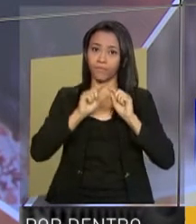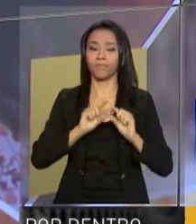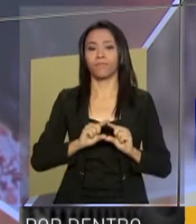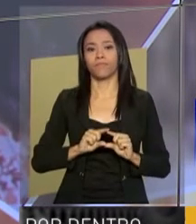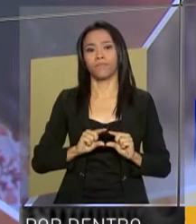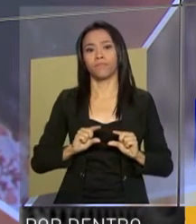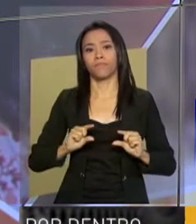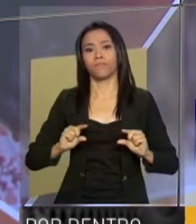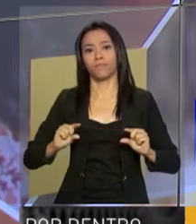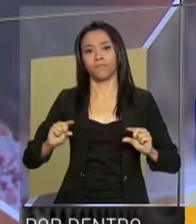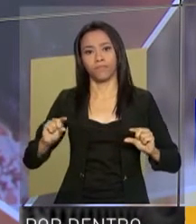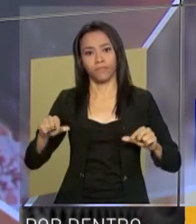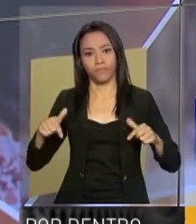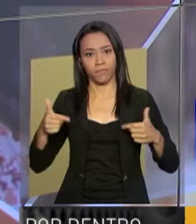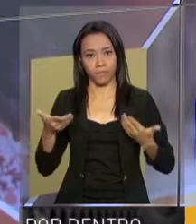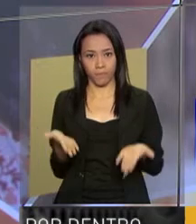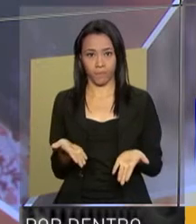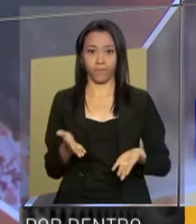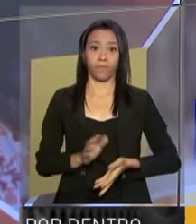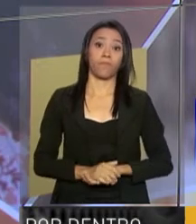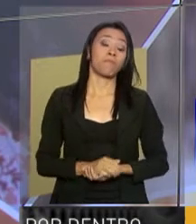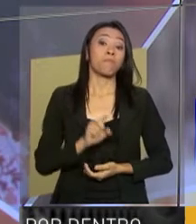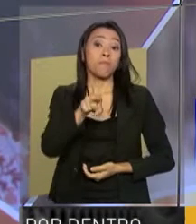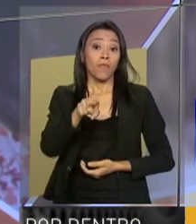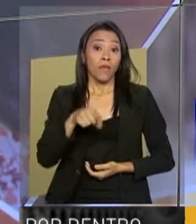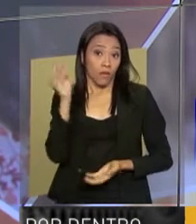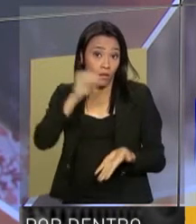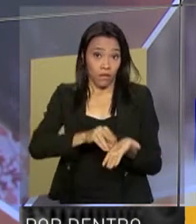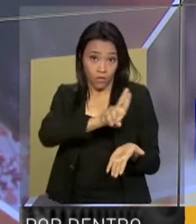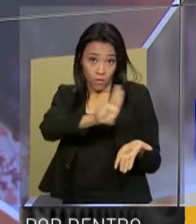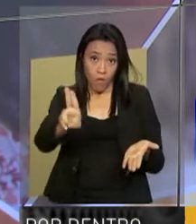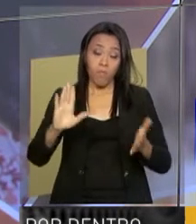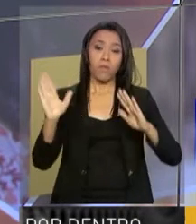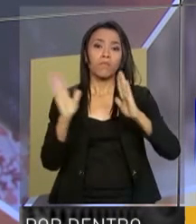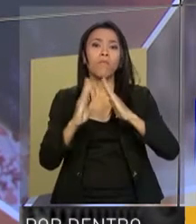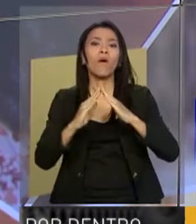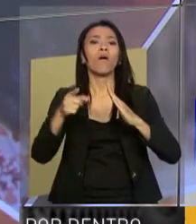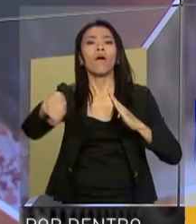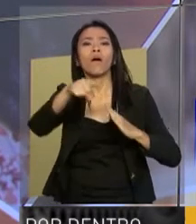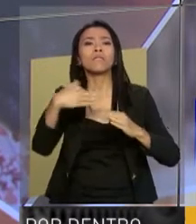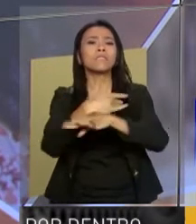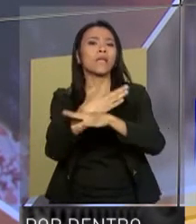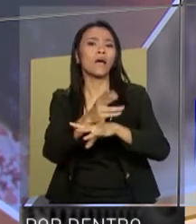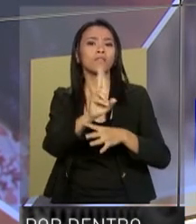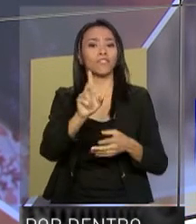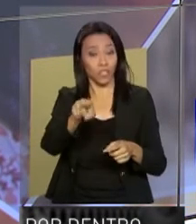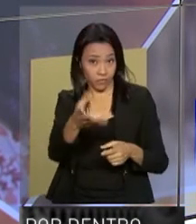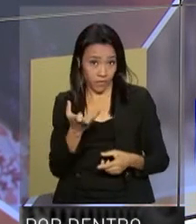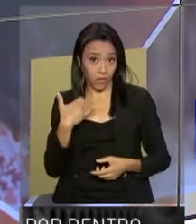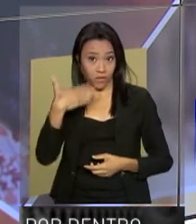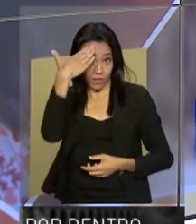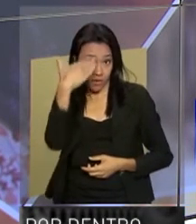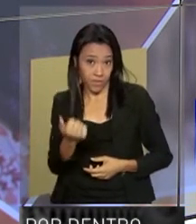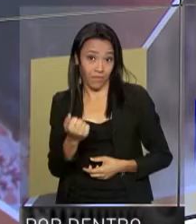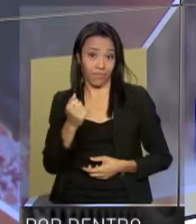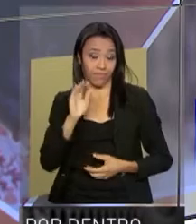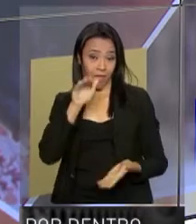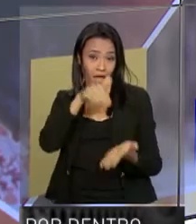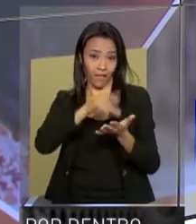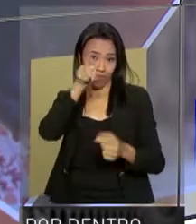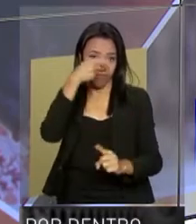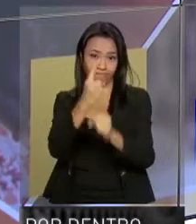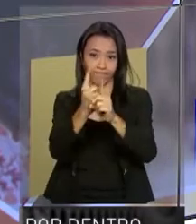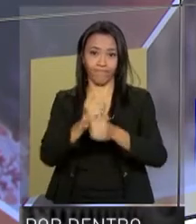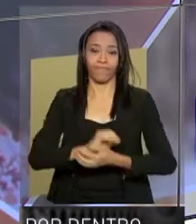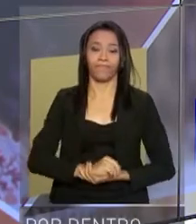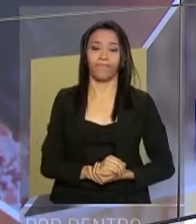governo a roupa presidencia.gov.br informe o seu nome à cidade onde você mora e o que você gostaria de saber